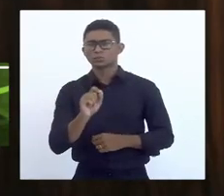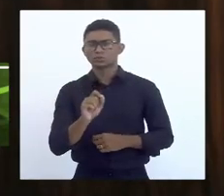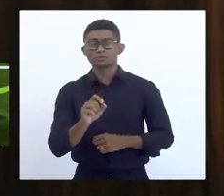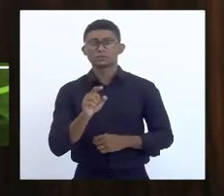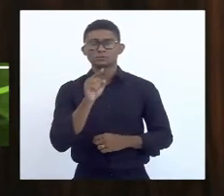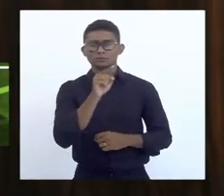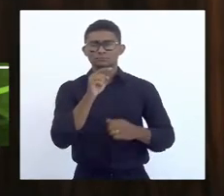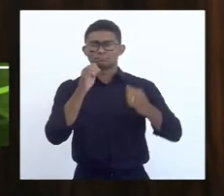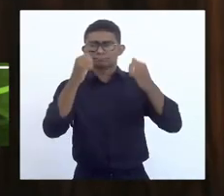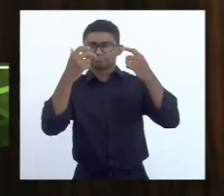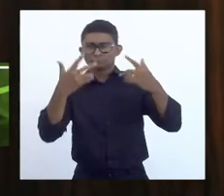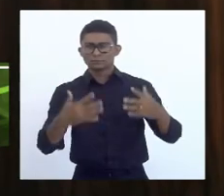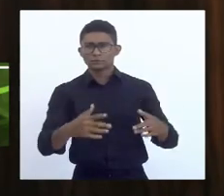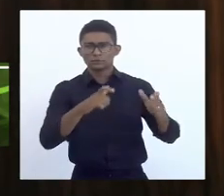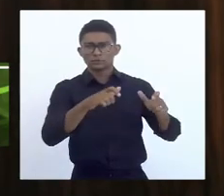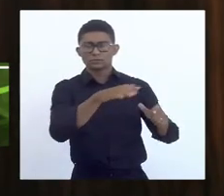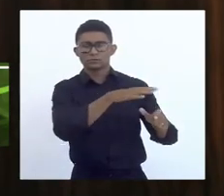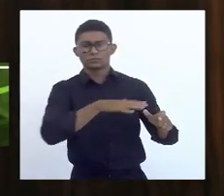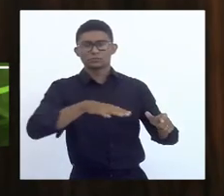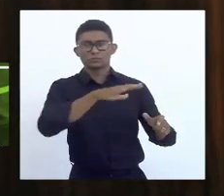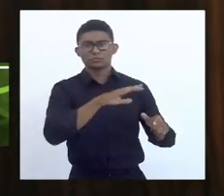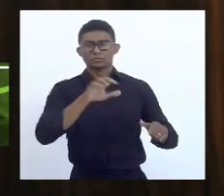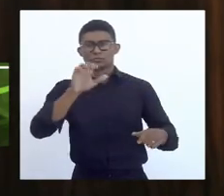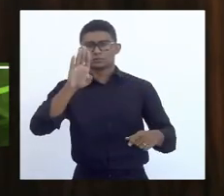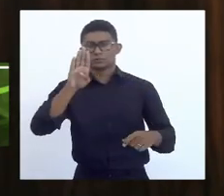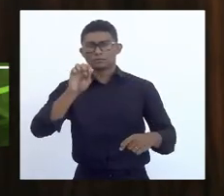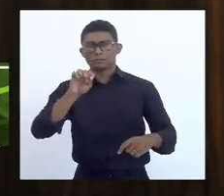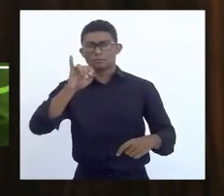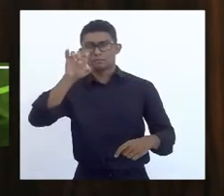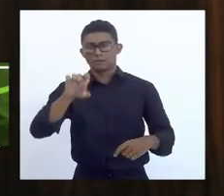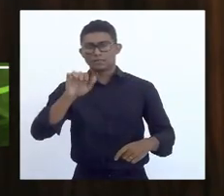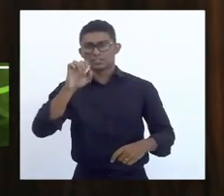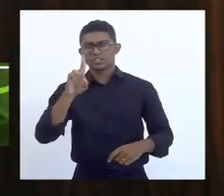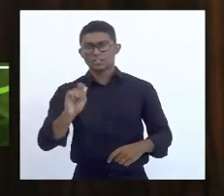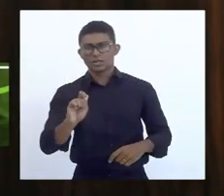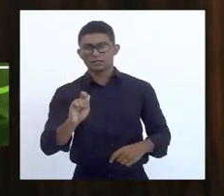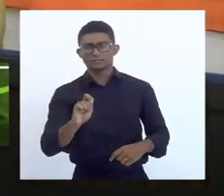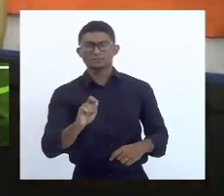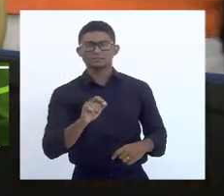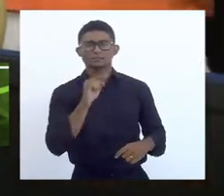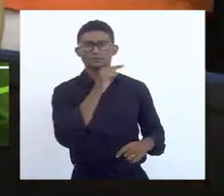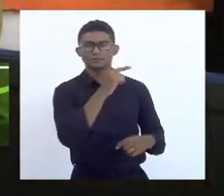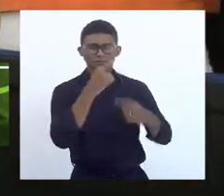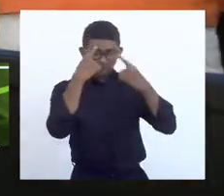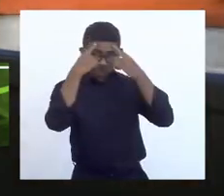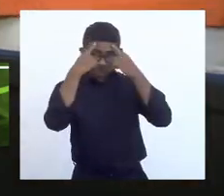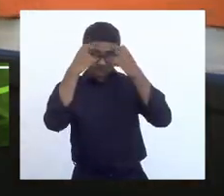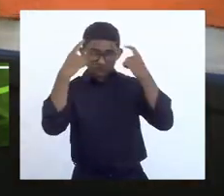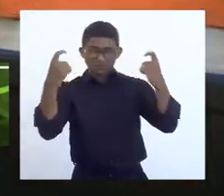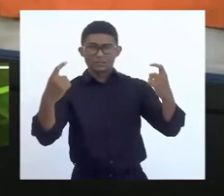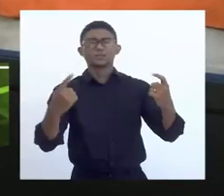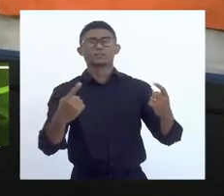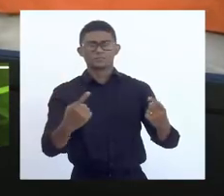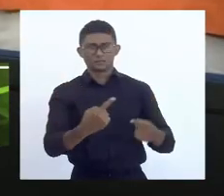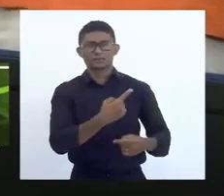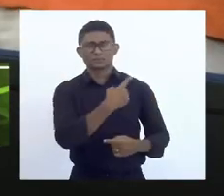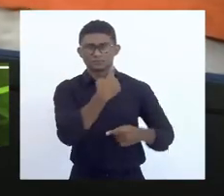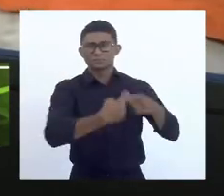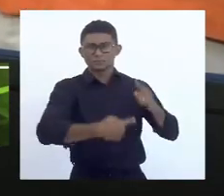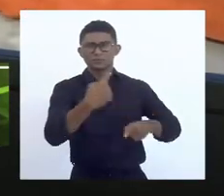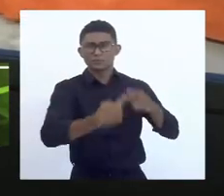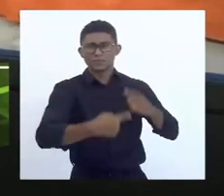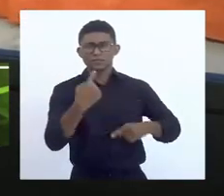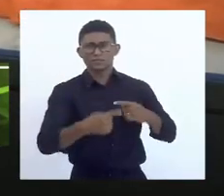Baixada Fluminense, um espaço que a violência política interdita os corpos dessas mulheres